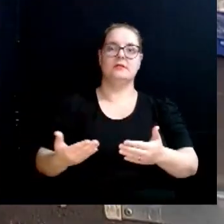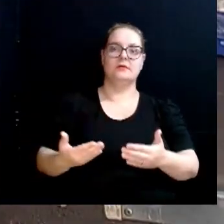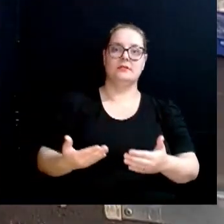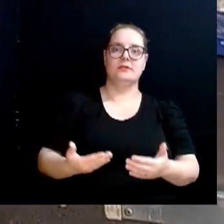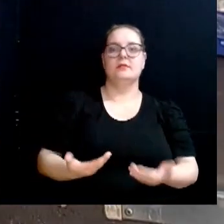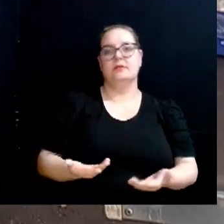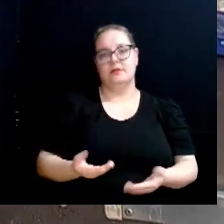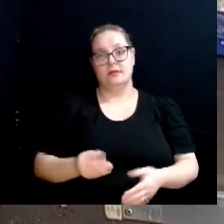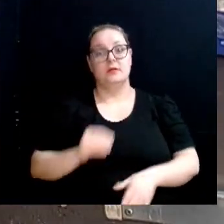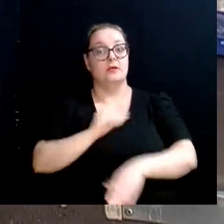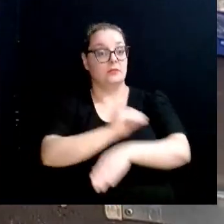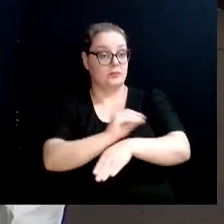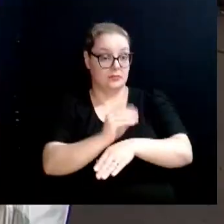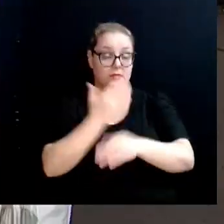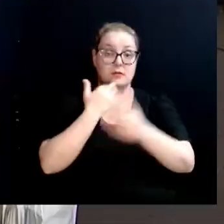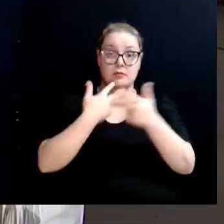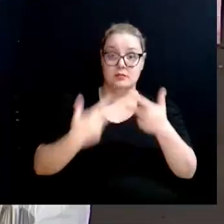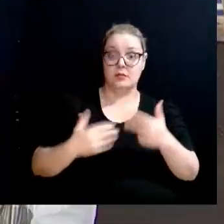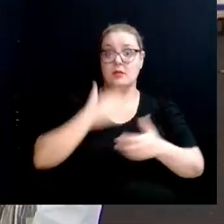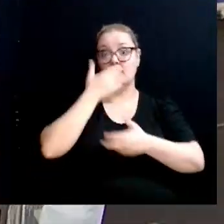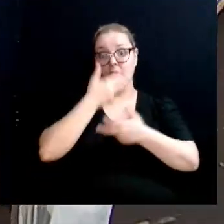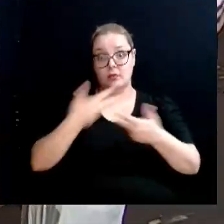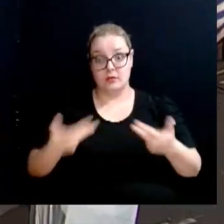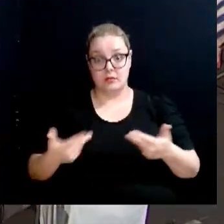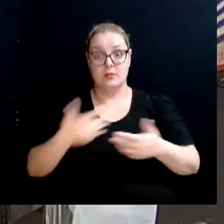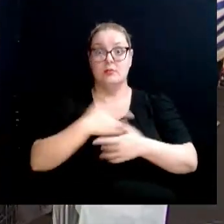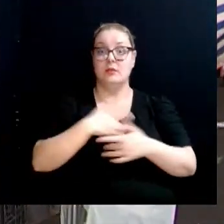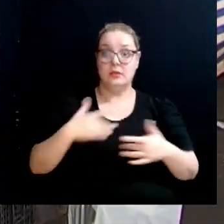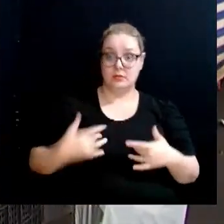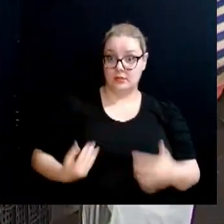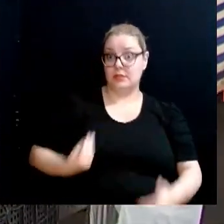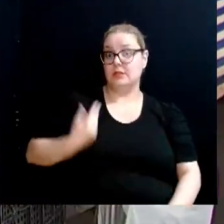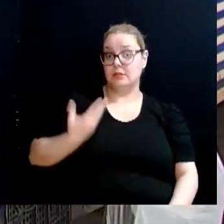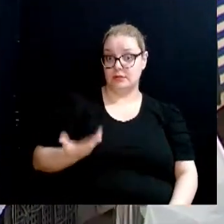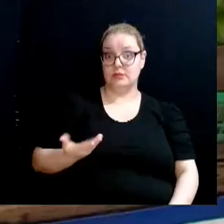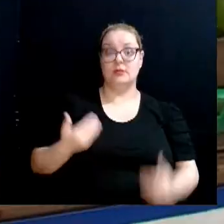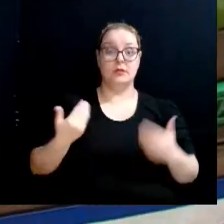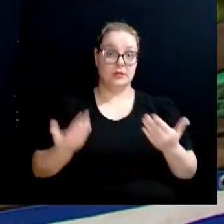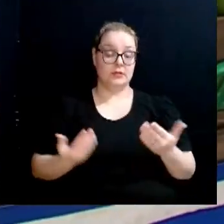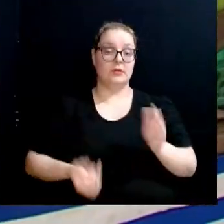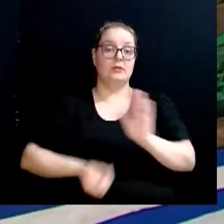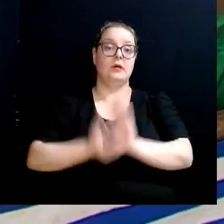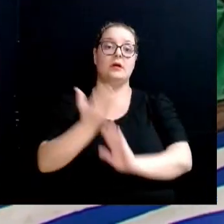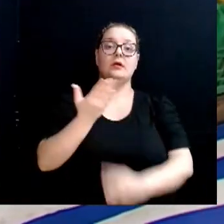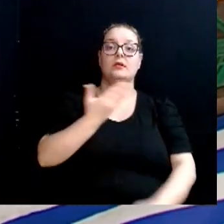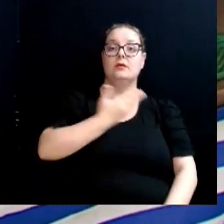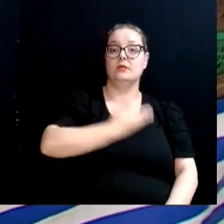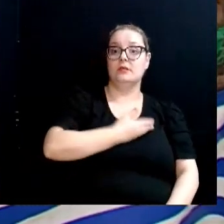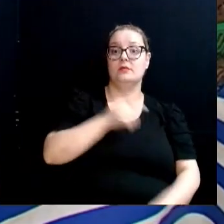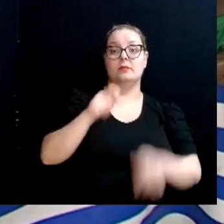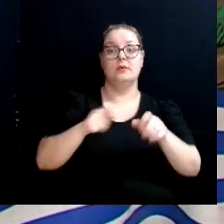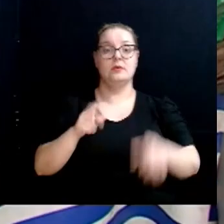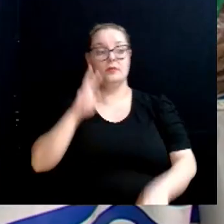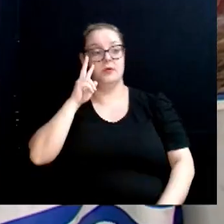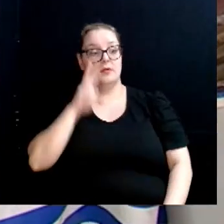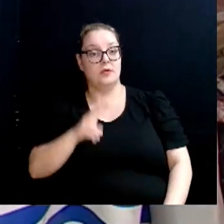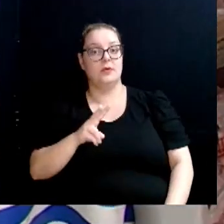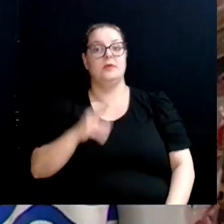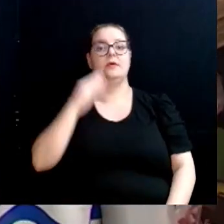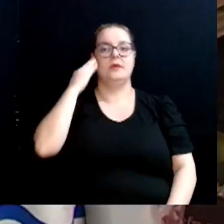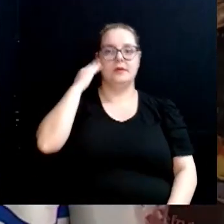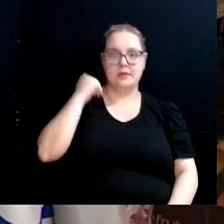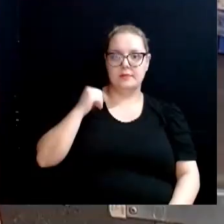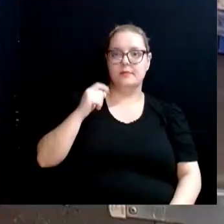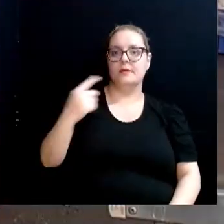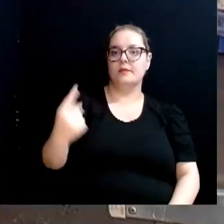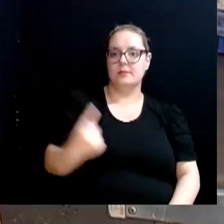das pessoas, que comer fruta é uma forma de viver saudável. Então você vai criando essa amizade, tem gente que você vem, você já sabe o que a pessoa vai pedir, a pessoa